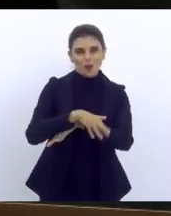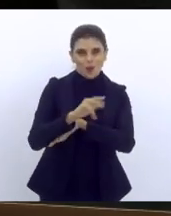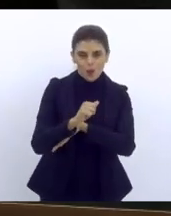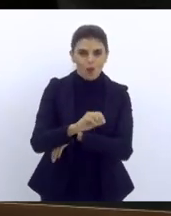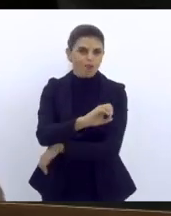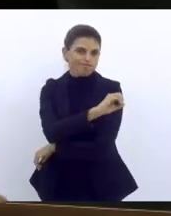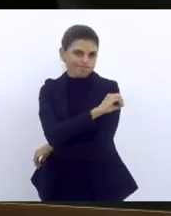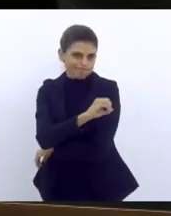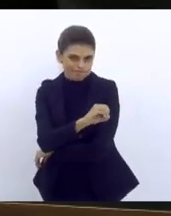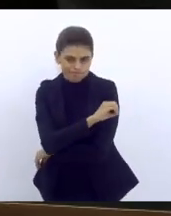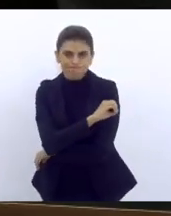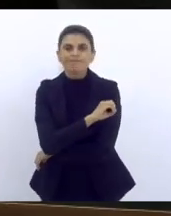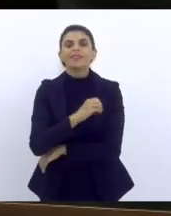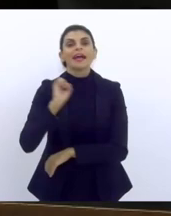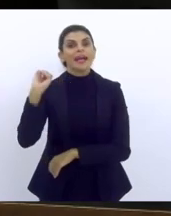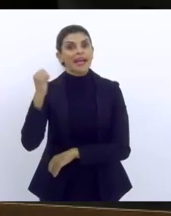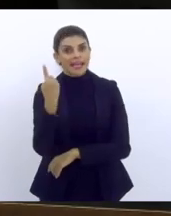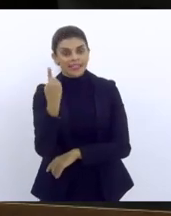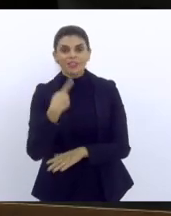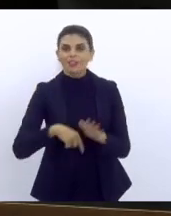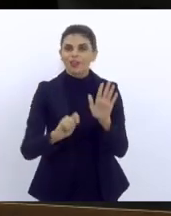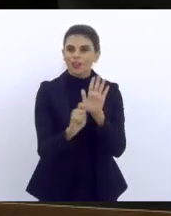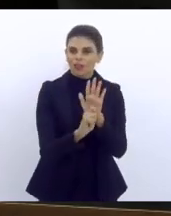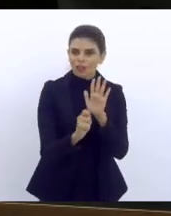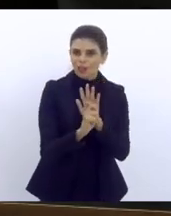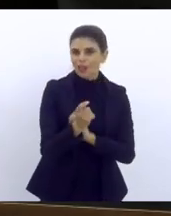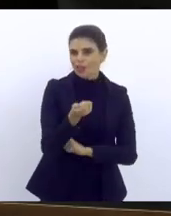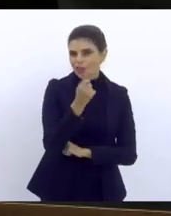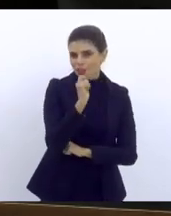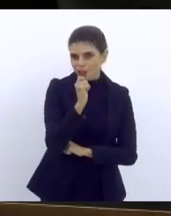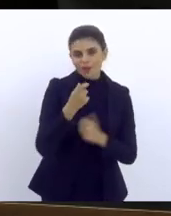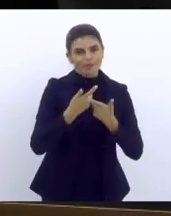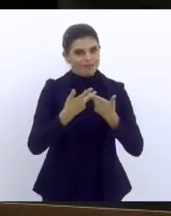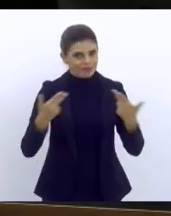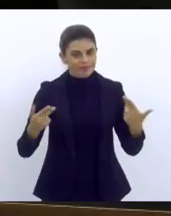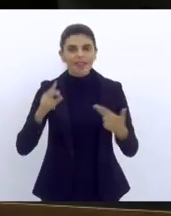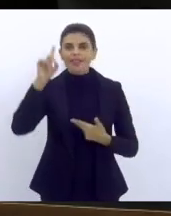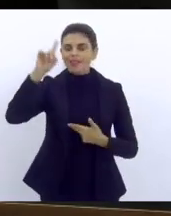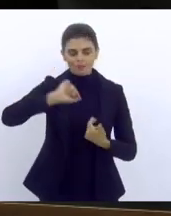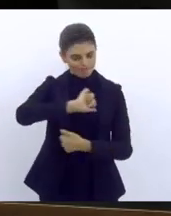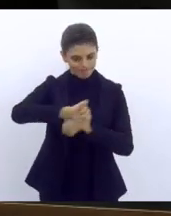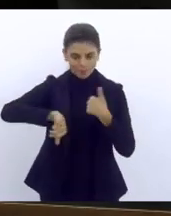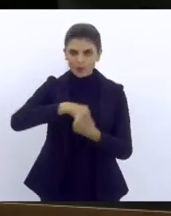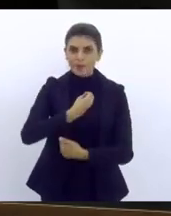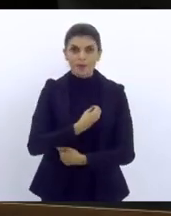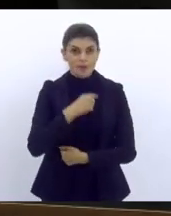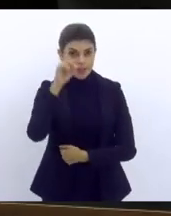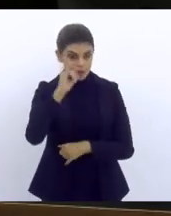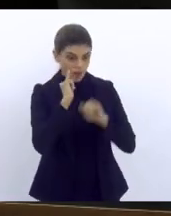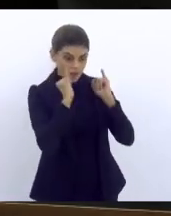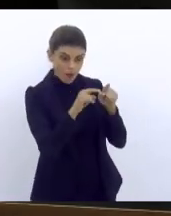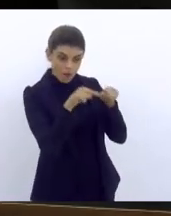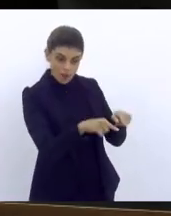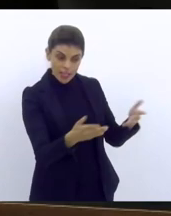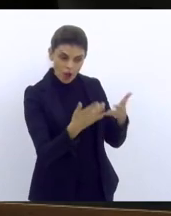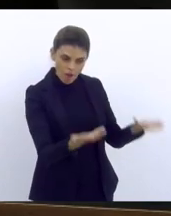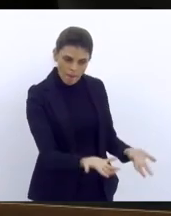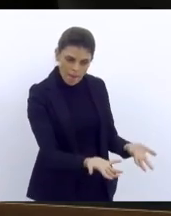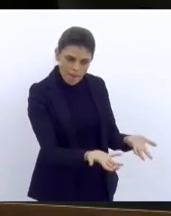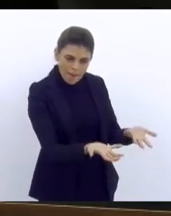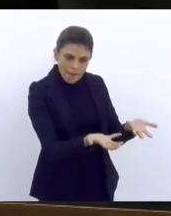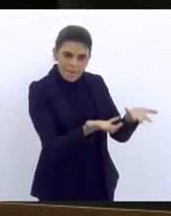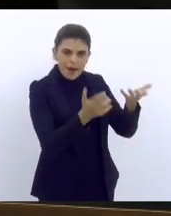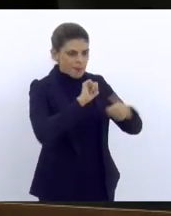analfabeto, consegue montar uma estrutura tão grande? E aí Deus pega e fala, agora tu vai ser honrado, para